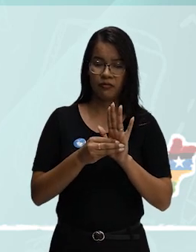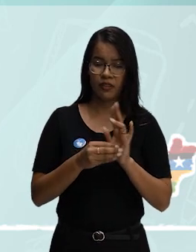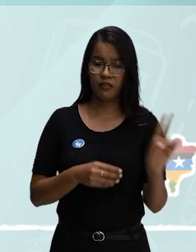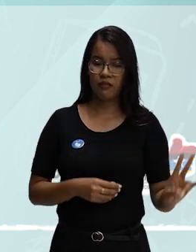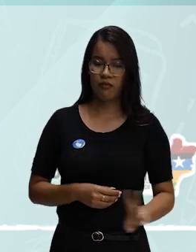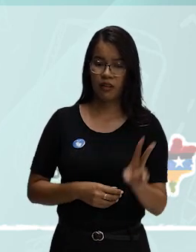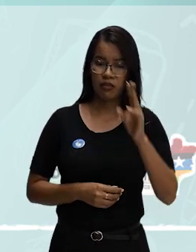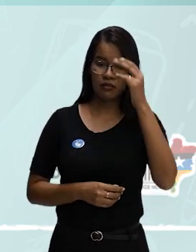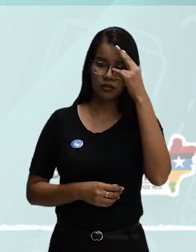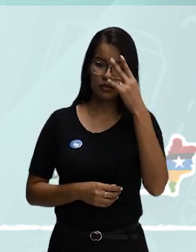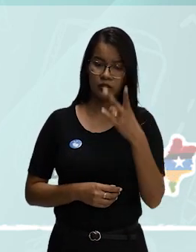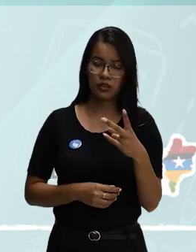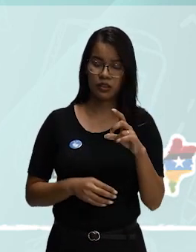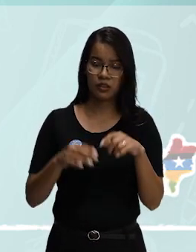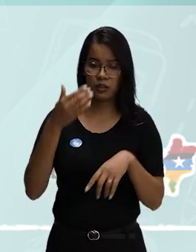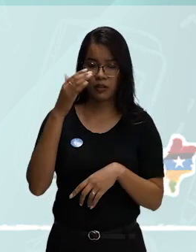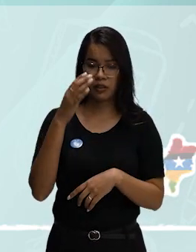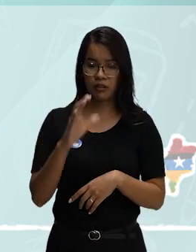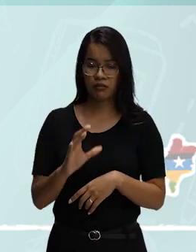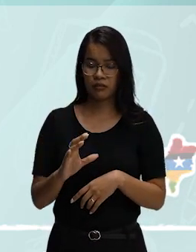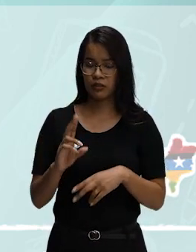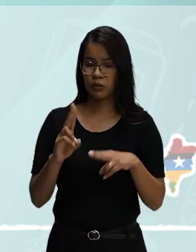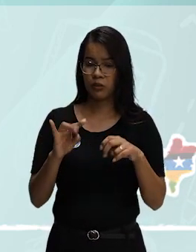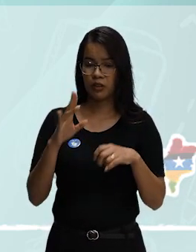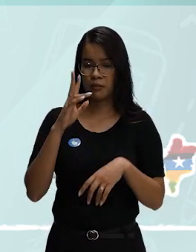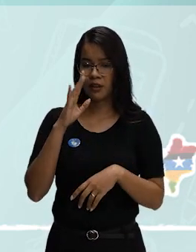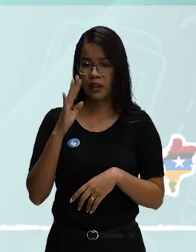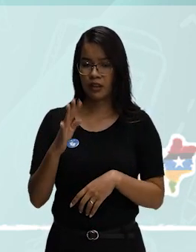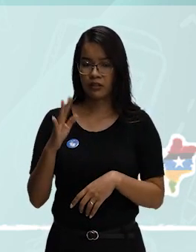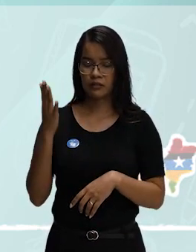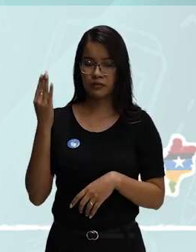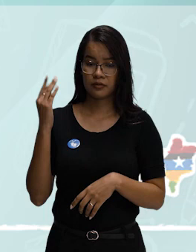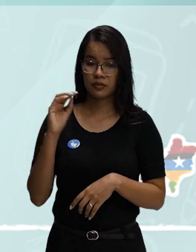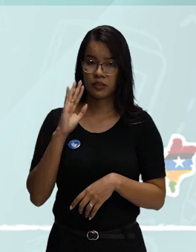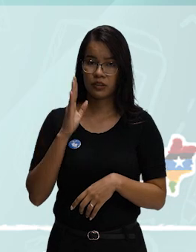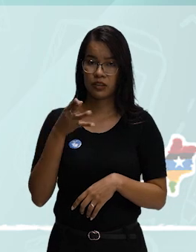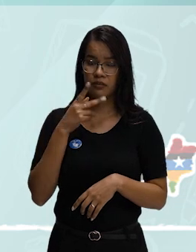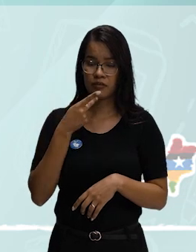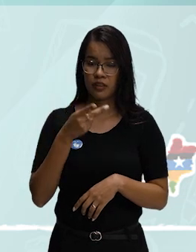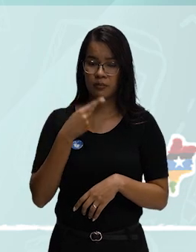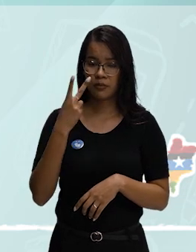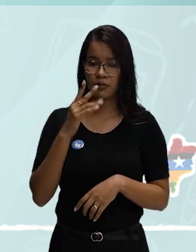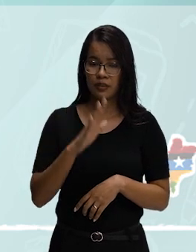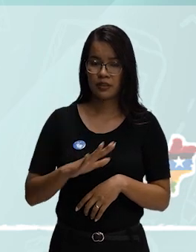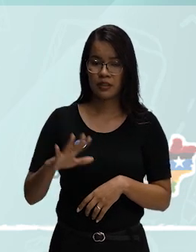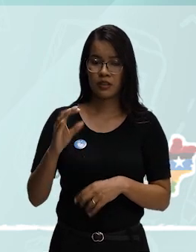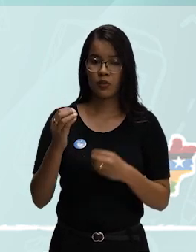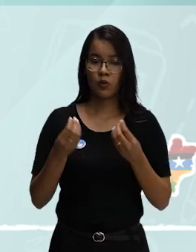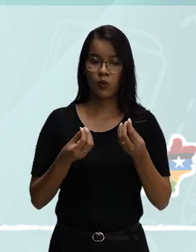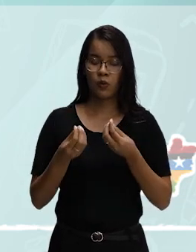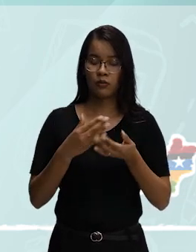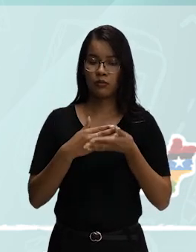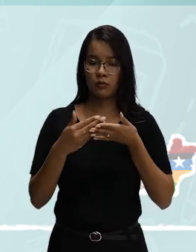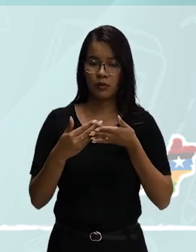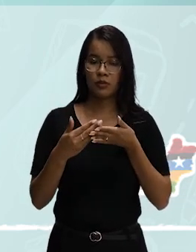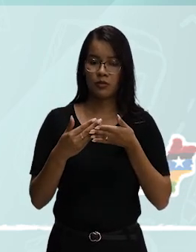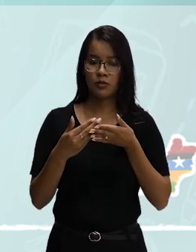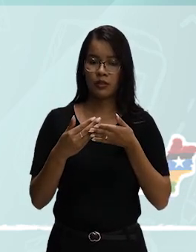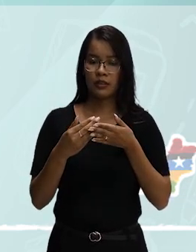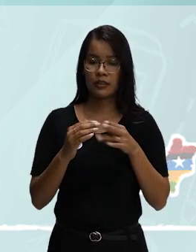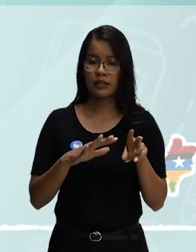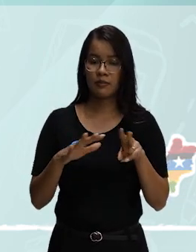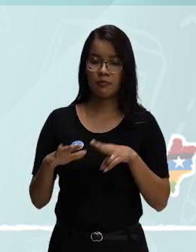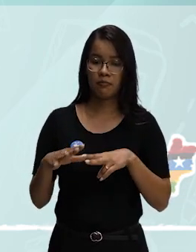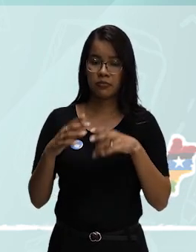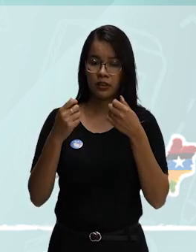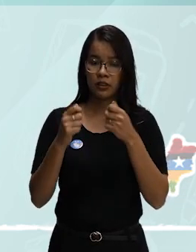talvez inimaginável naquela época. Então, assim, eu disse para vocês que na época que se iniciou o modernismo, na Semana de Arte